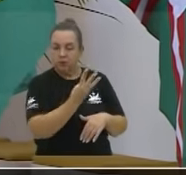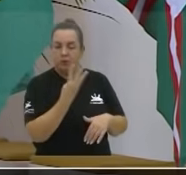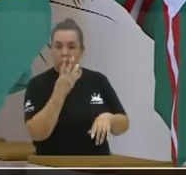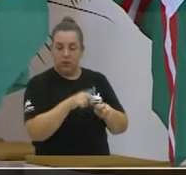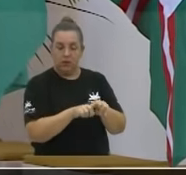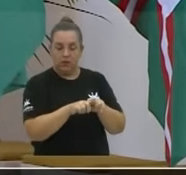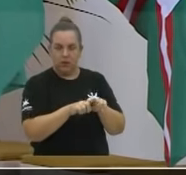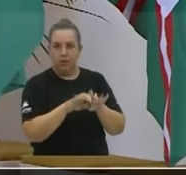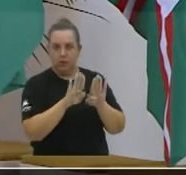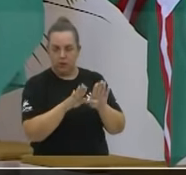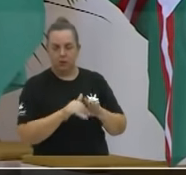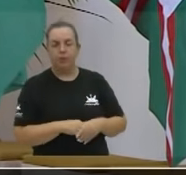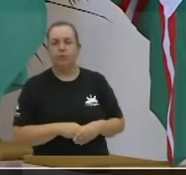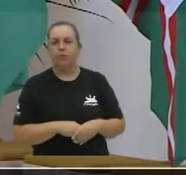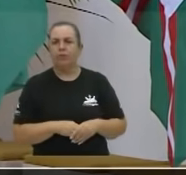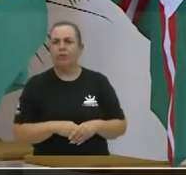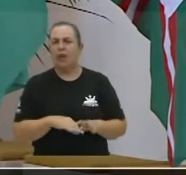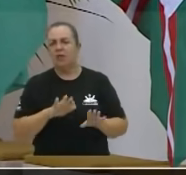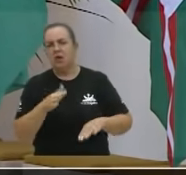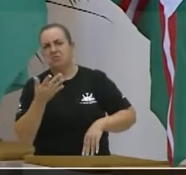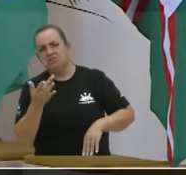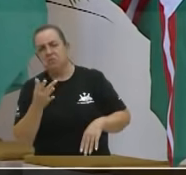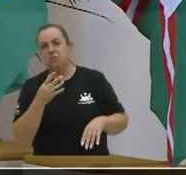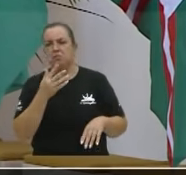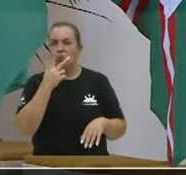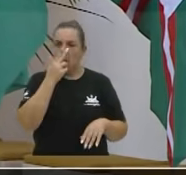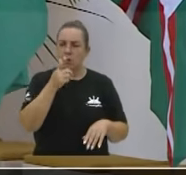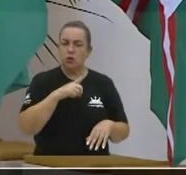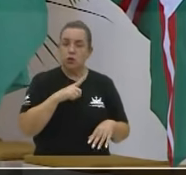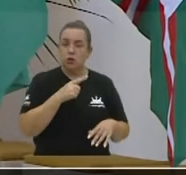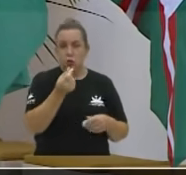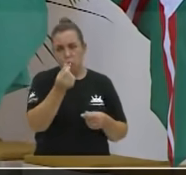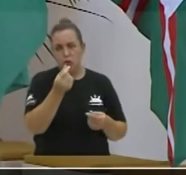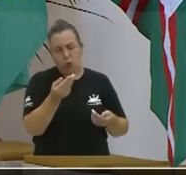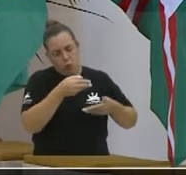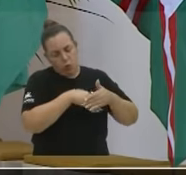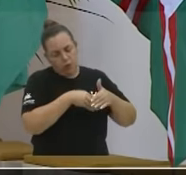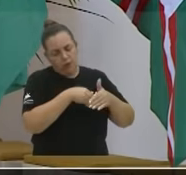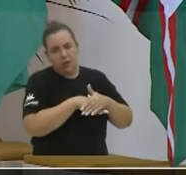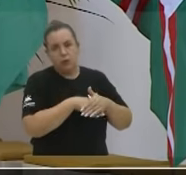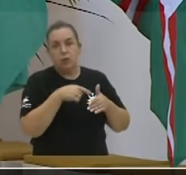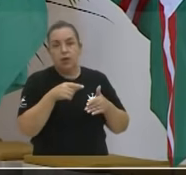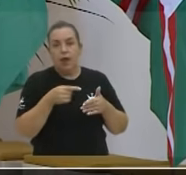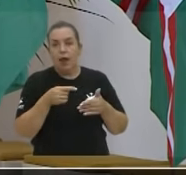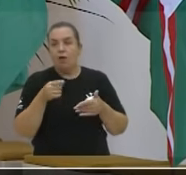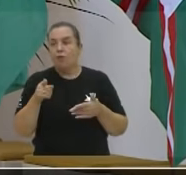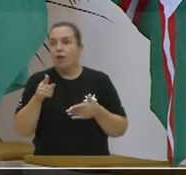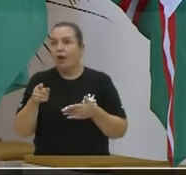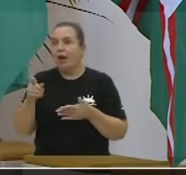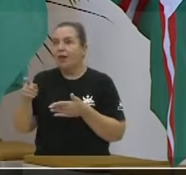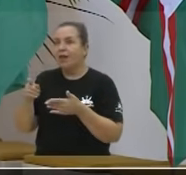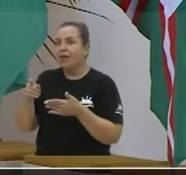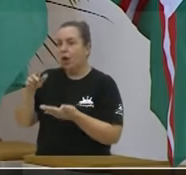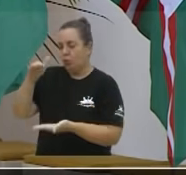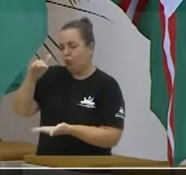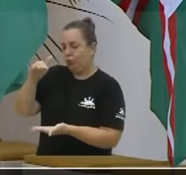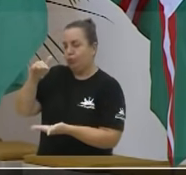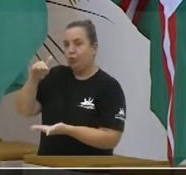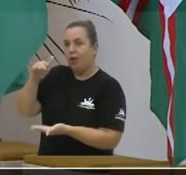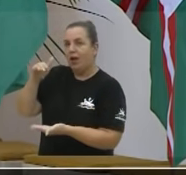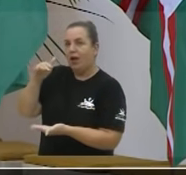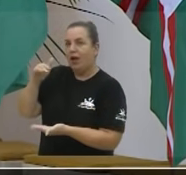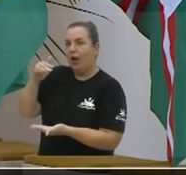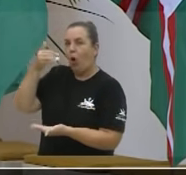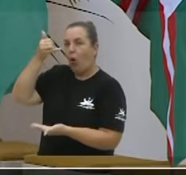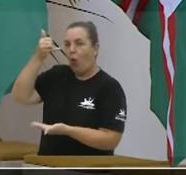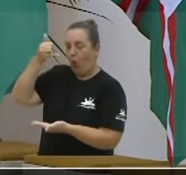E Maria devia ter suas economias, e comprou 0,5 litro de nardo